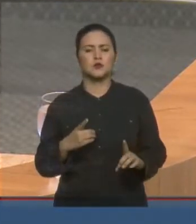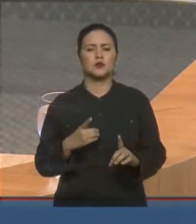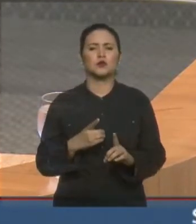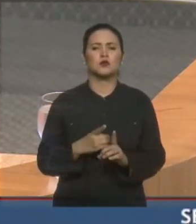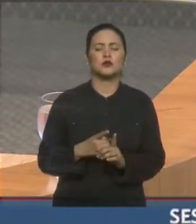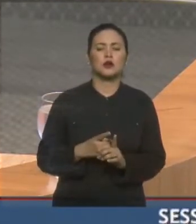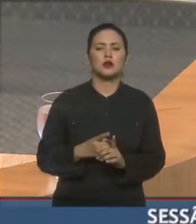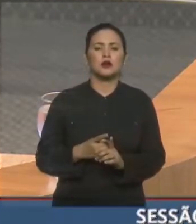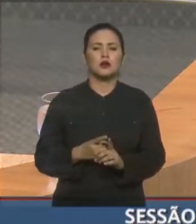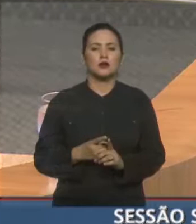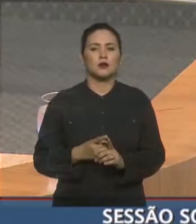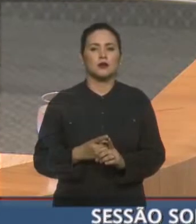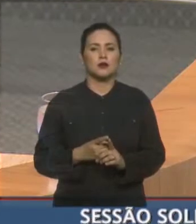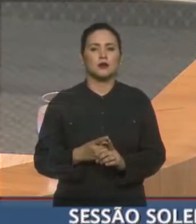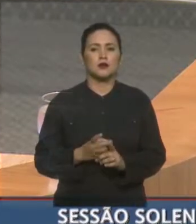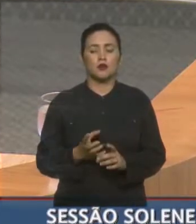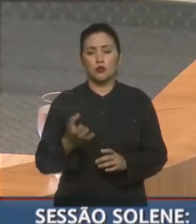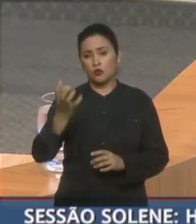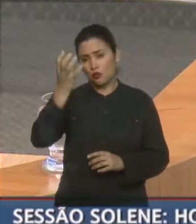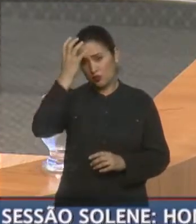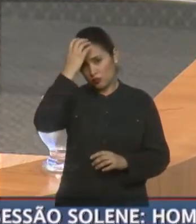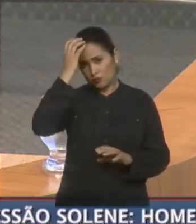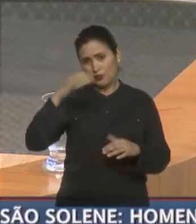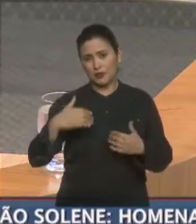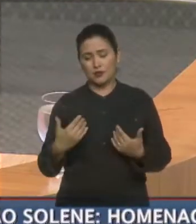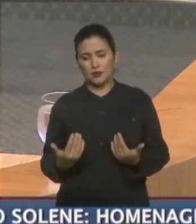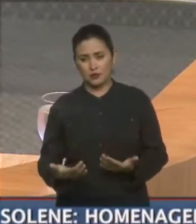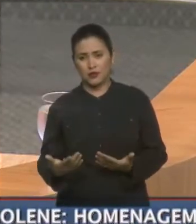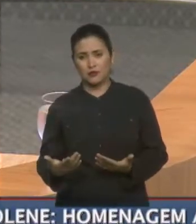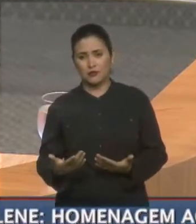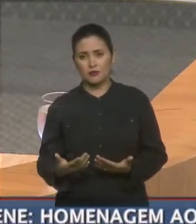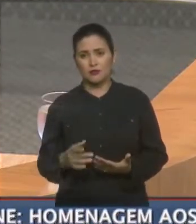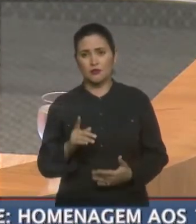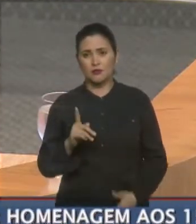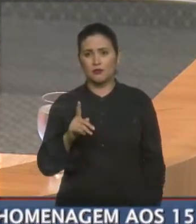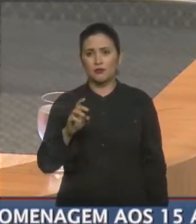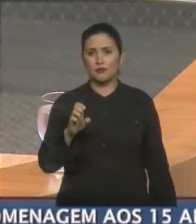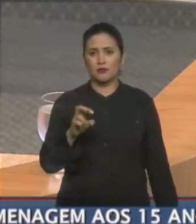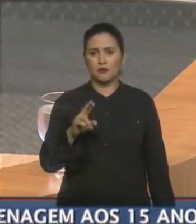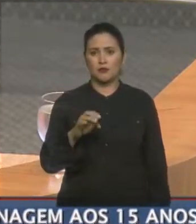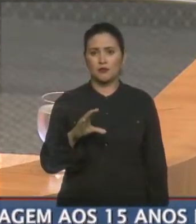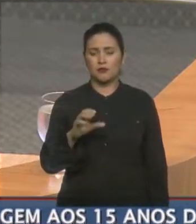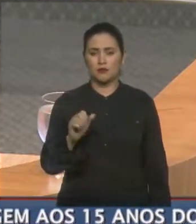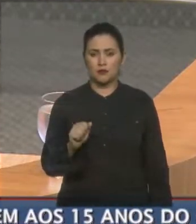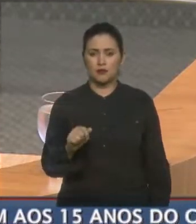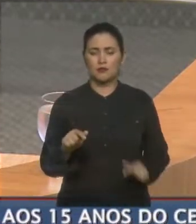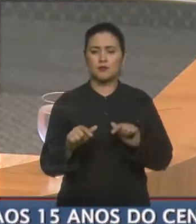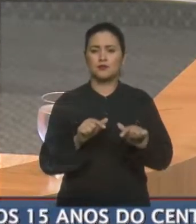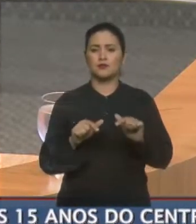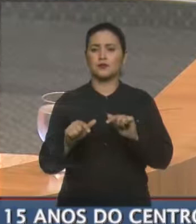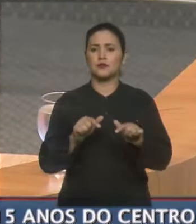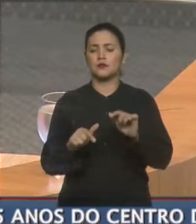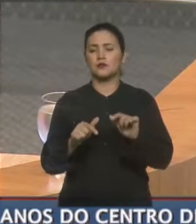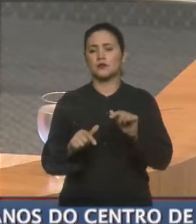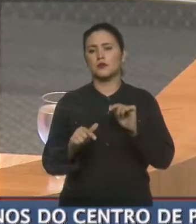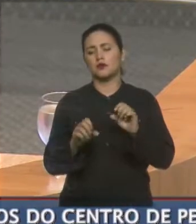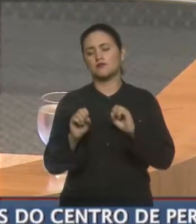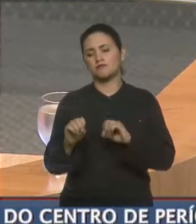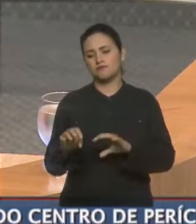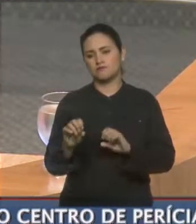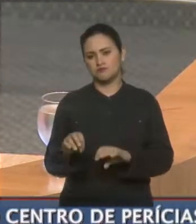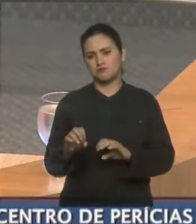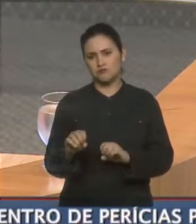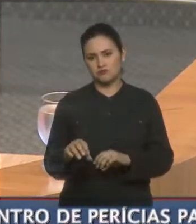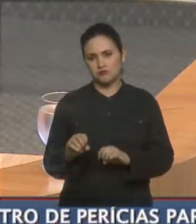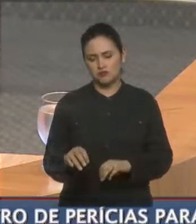O papel da perícia e o trabalho da educação permanente. Porque uma outra coisa estranha que nós vivemos nessa